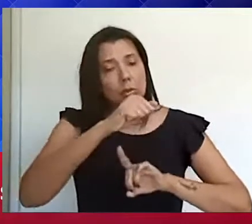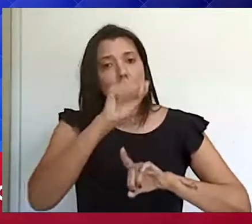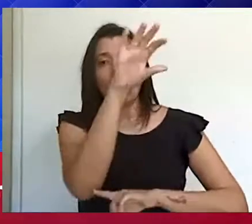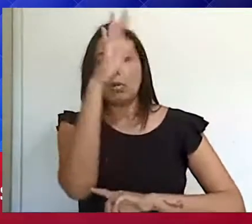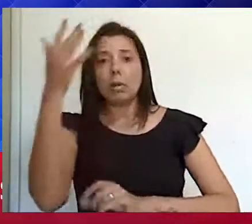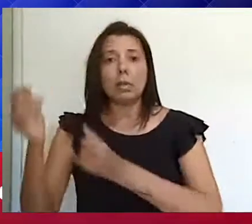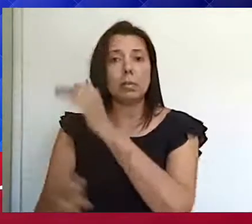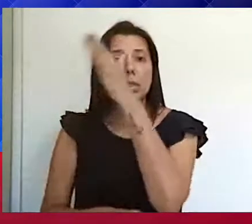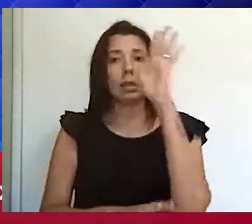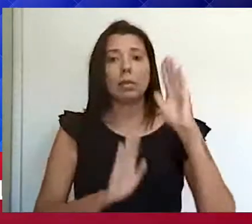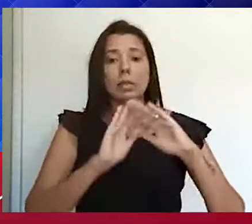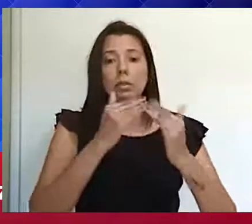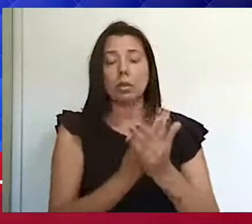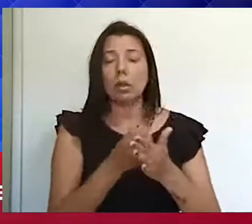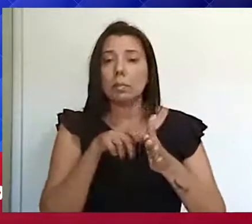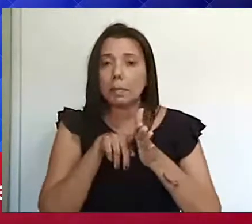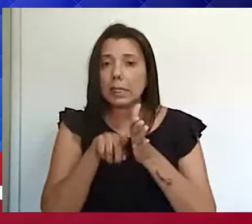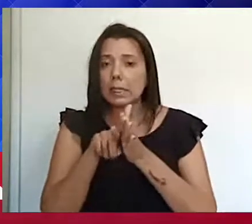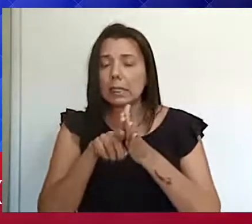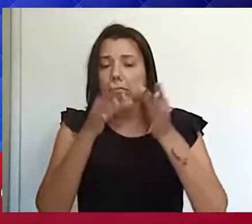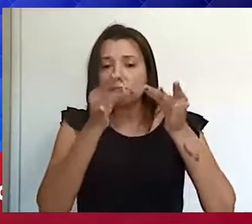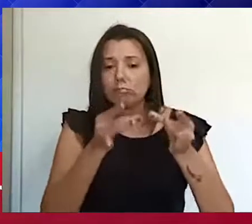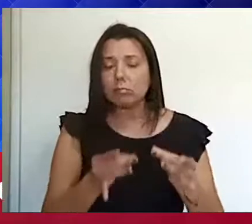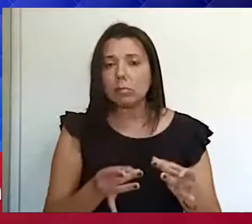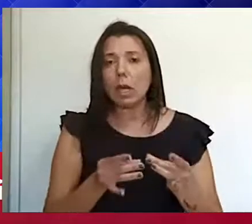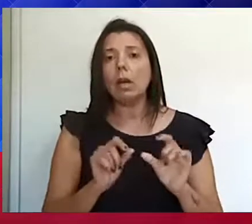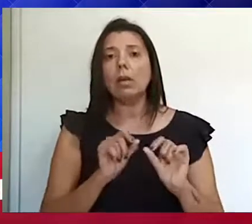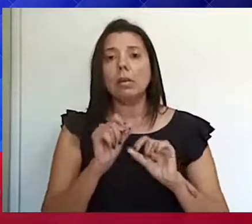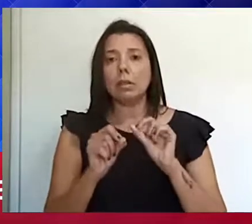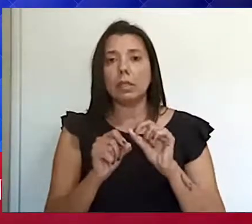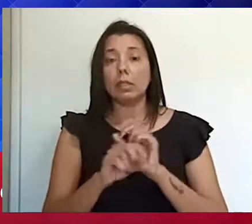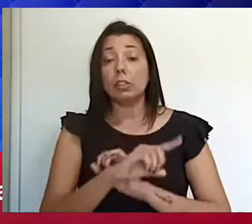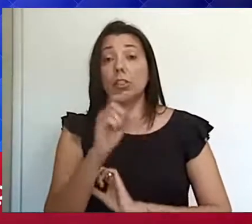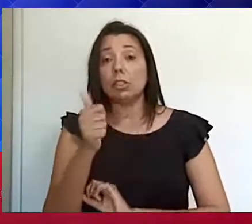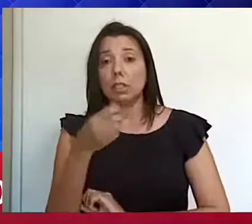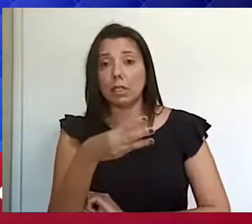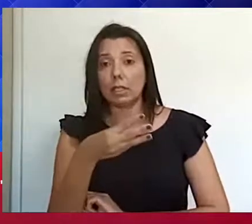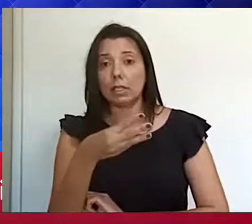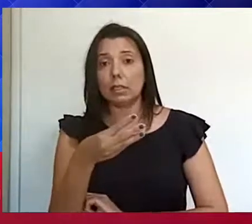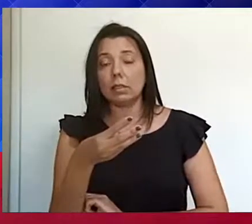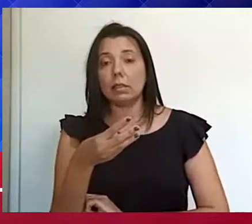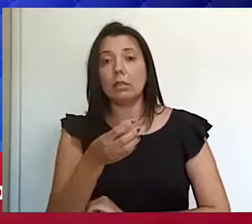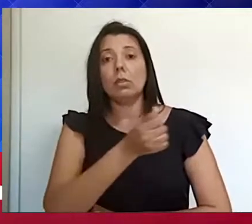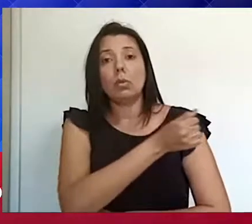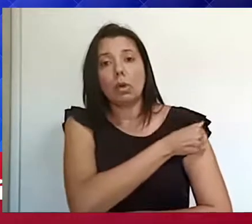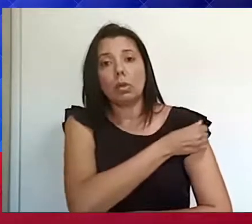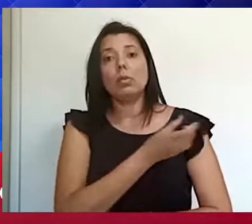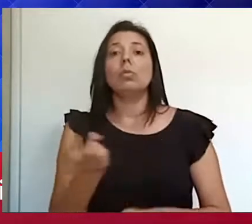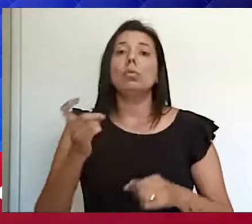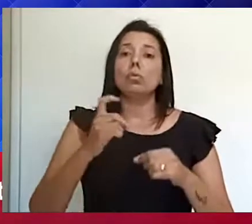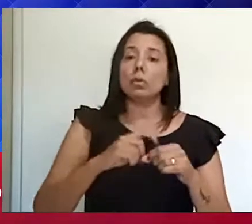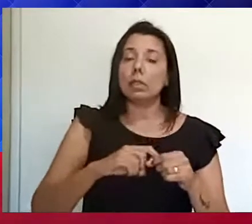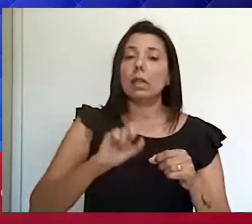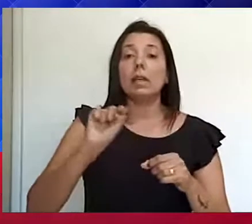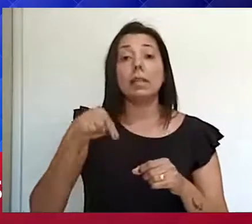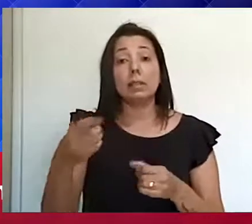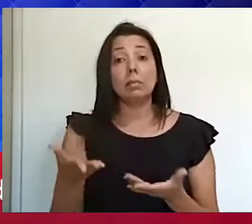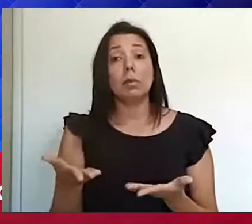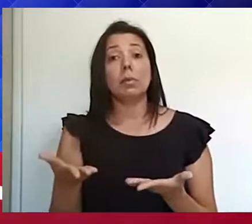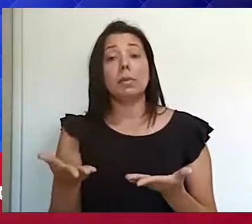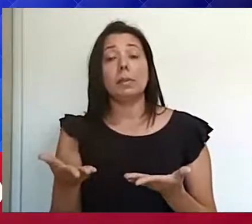pesquisa etnográfica, né? E nisso, dia 13, para os alunos voltarem. E quando foi nesse momento,